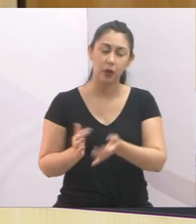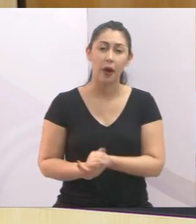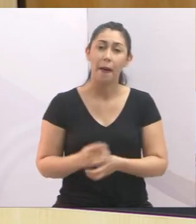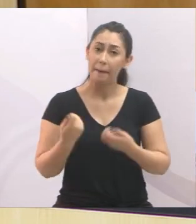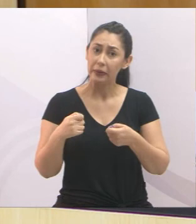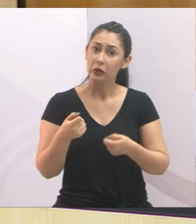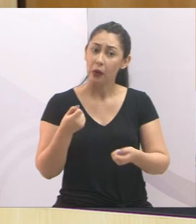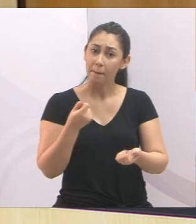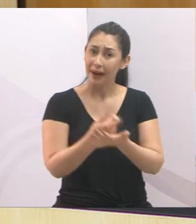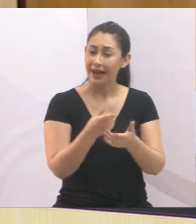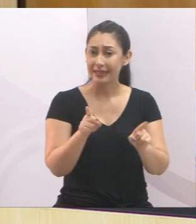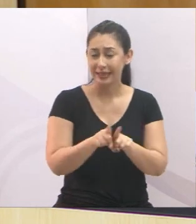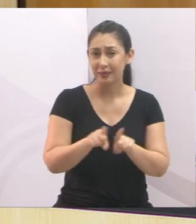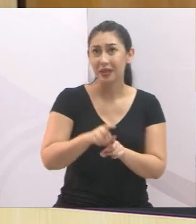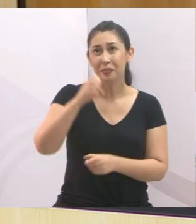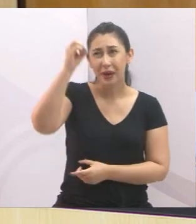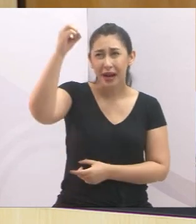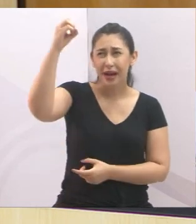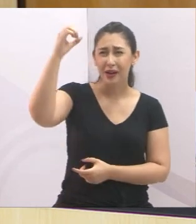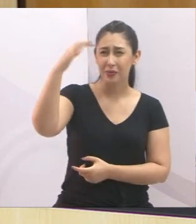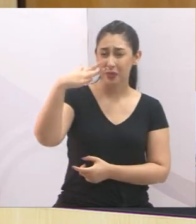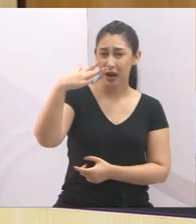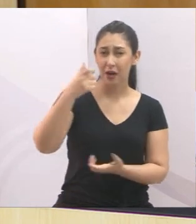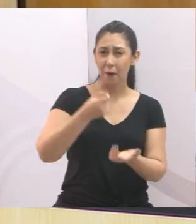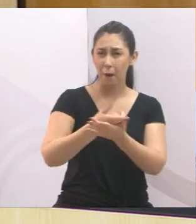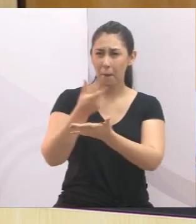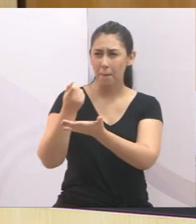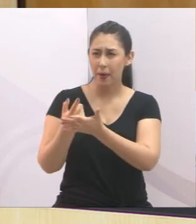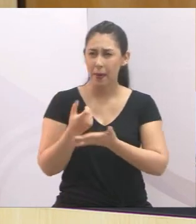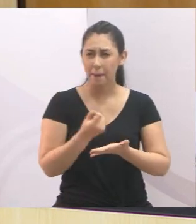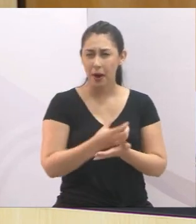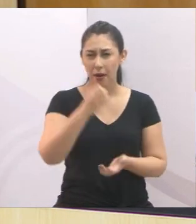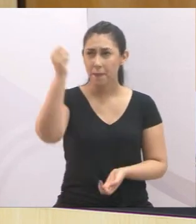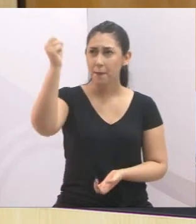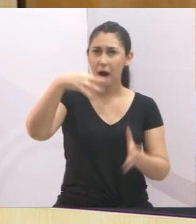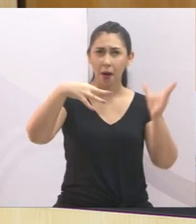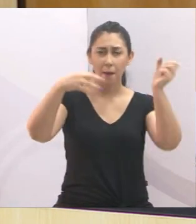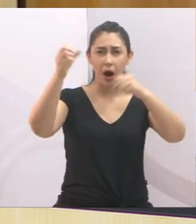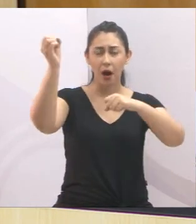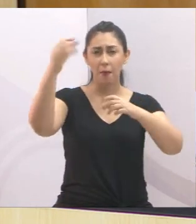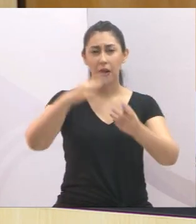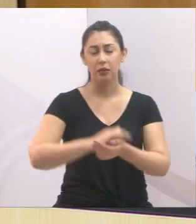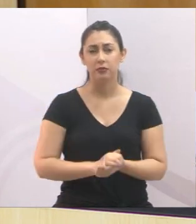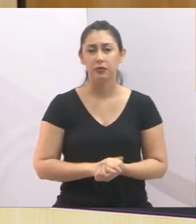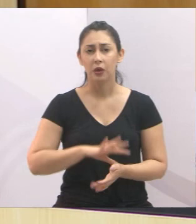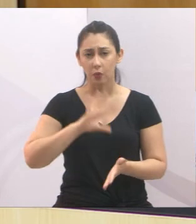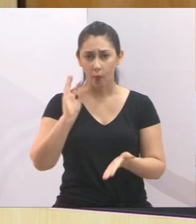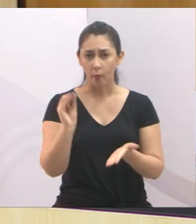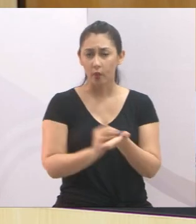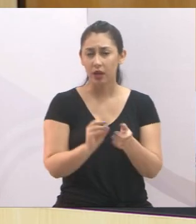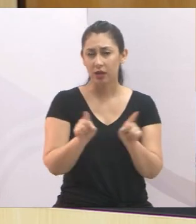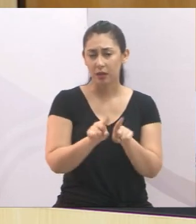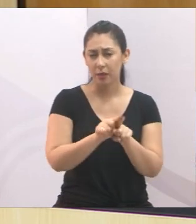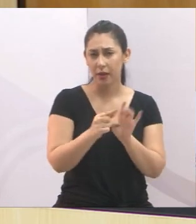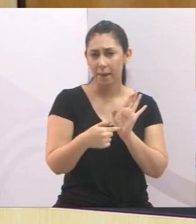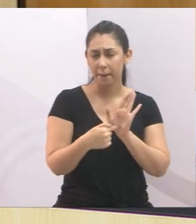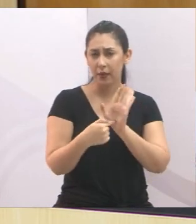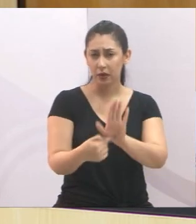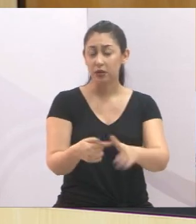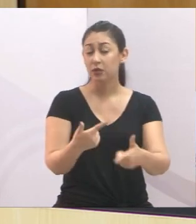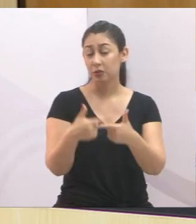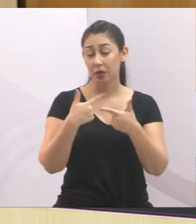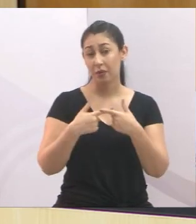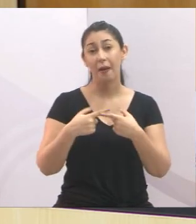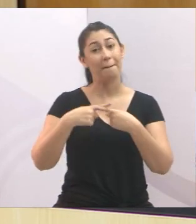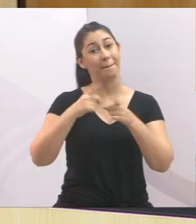na iluminação da área externa, comprando refletores. Segue link de uma matéria de 28 de maio de 2018, entretanto, não